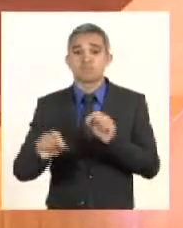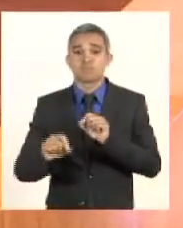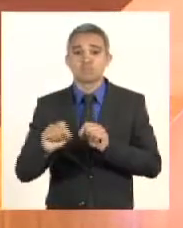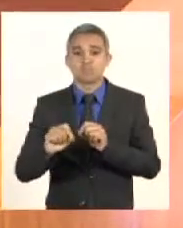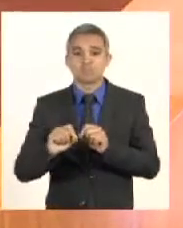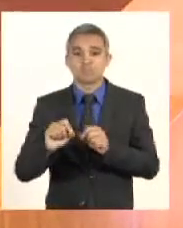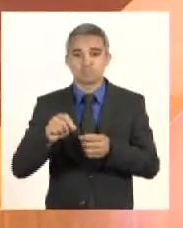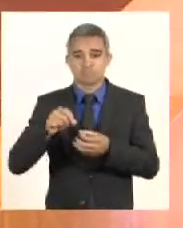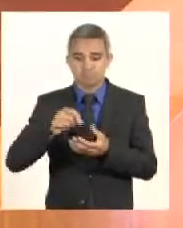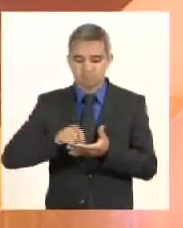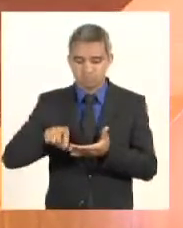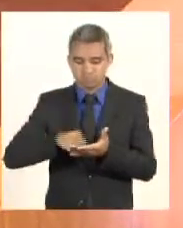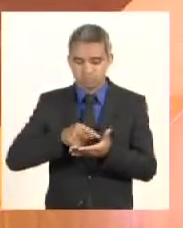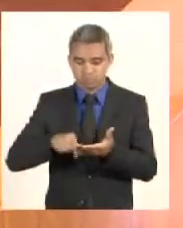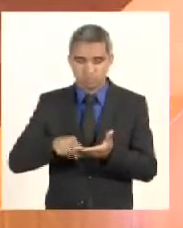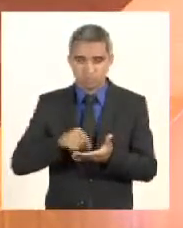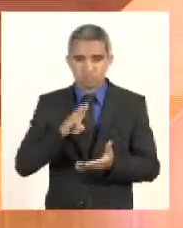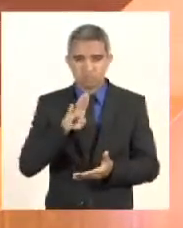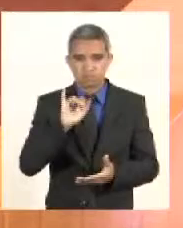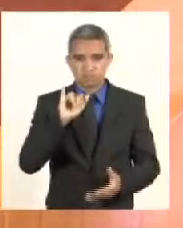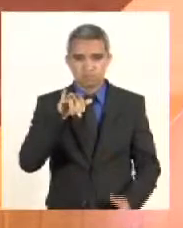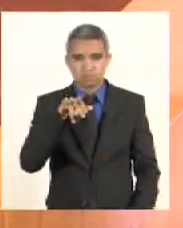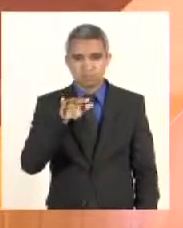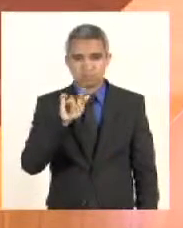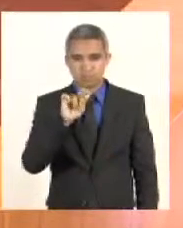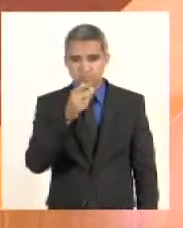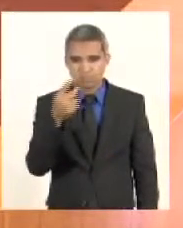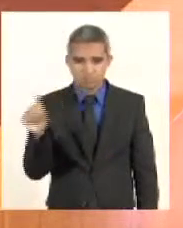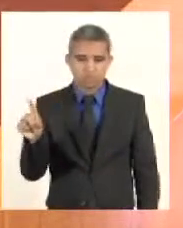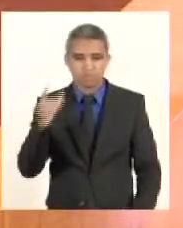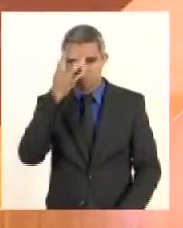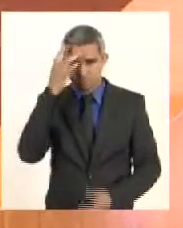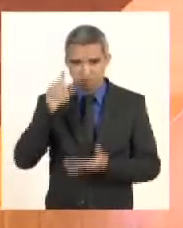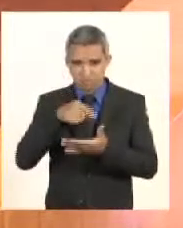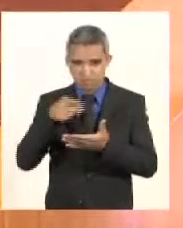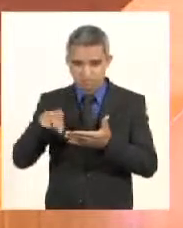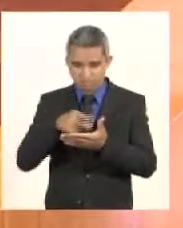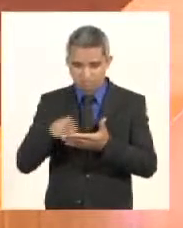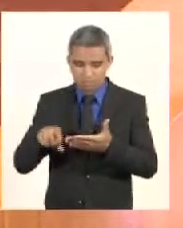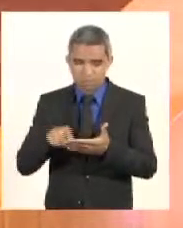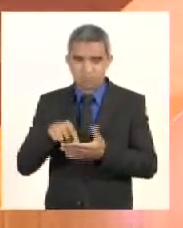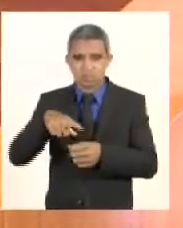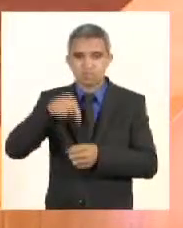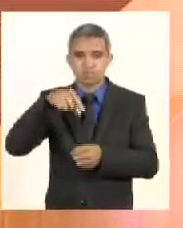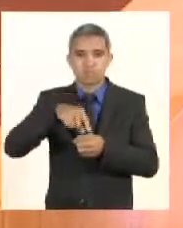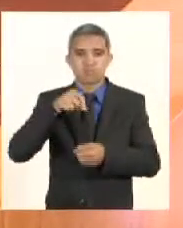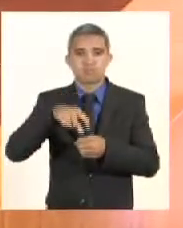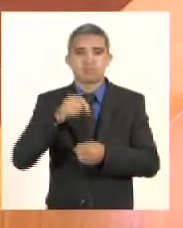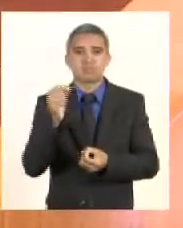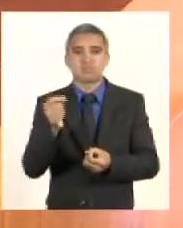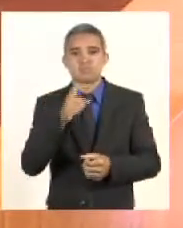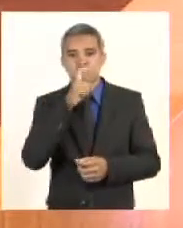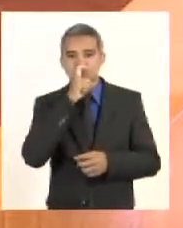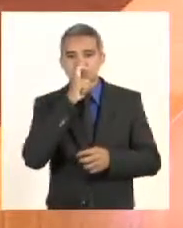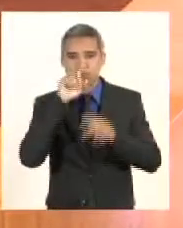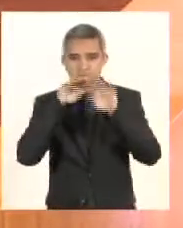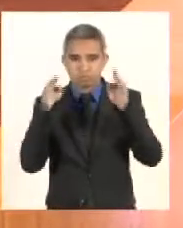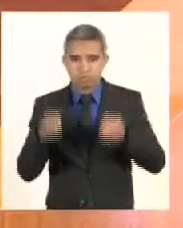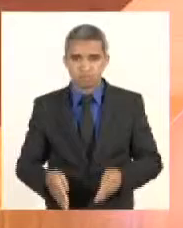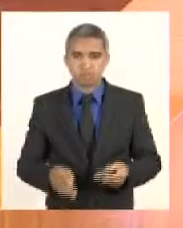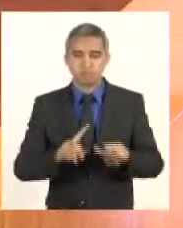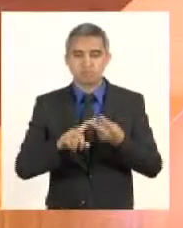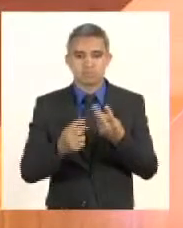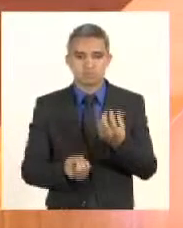conseguimos colocar mais de 10 mil pessoas na Praça da Baixada, onde foram sorteados geladeiras, fogões,